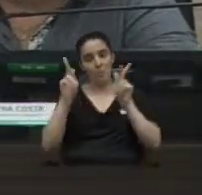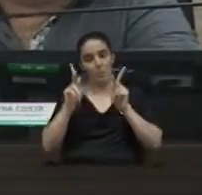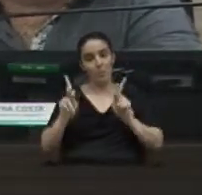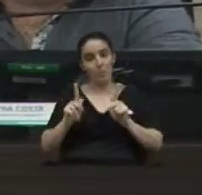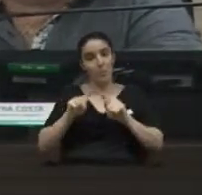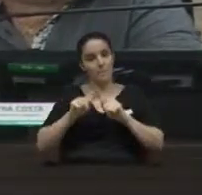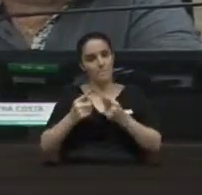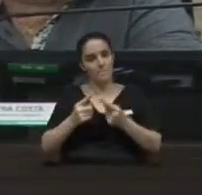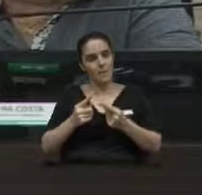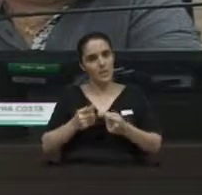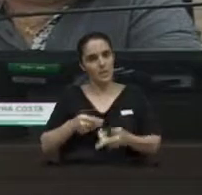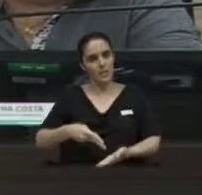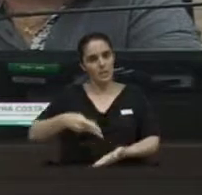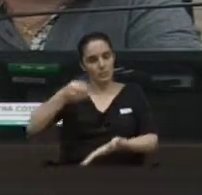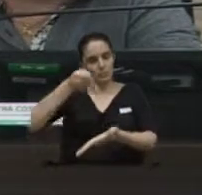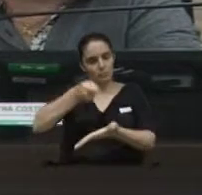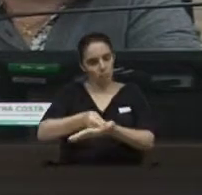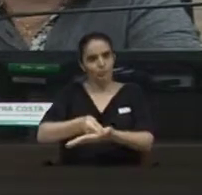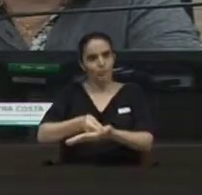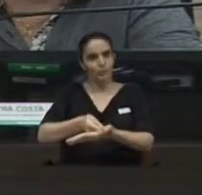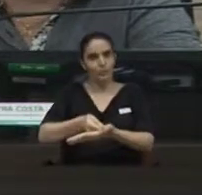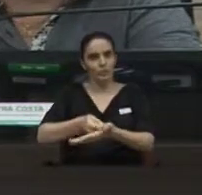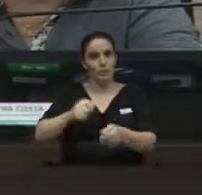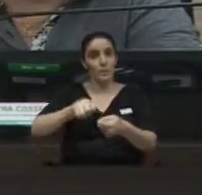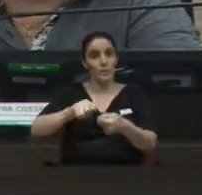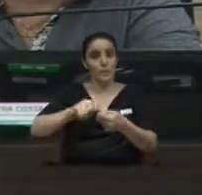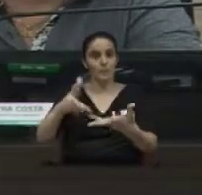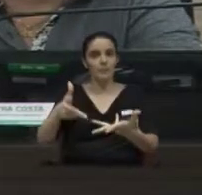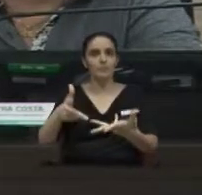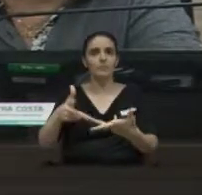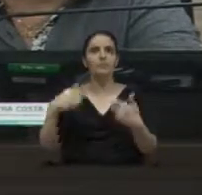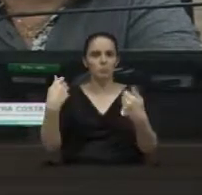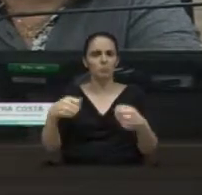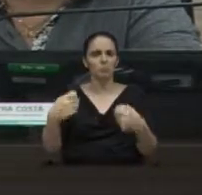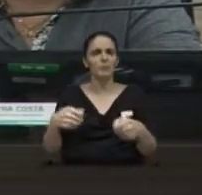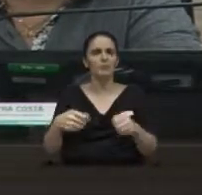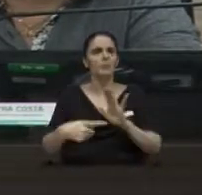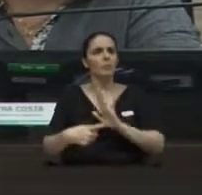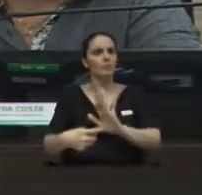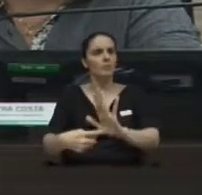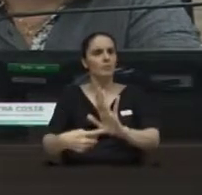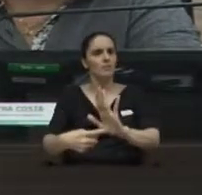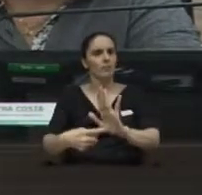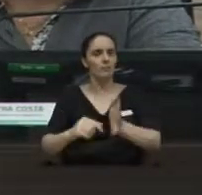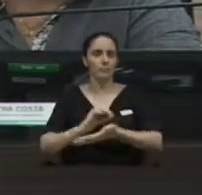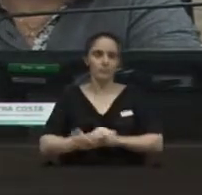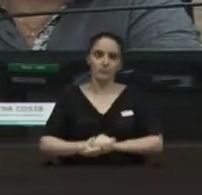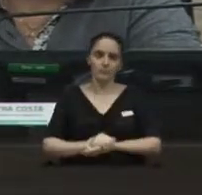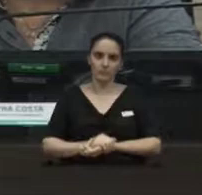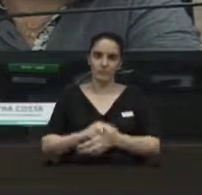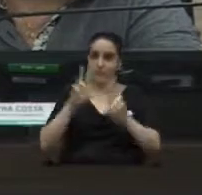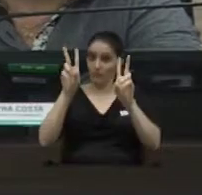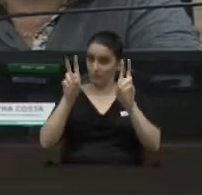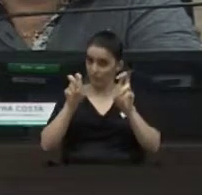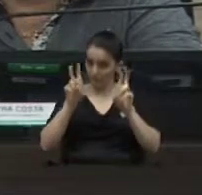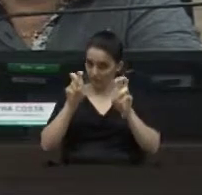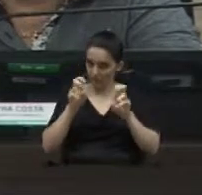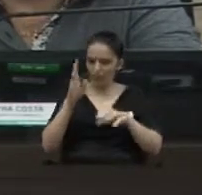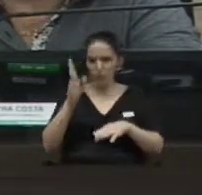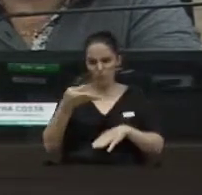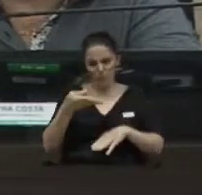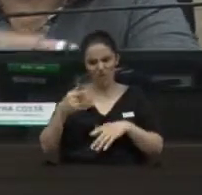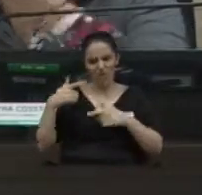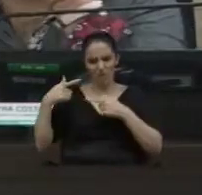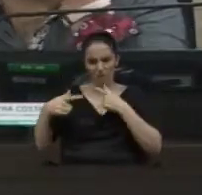nas ações. Isso que precisa a gente pontuar. Alguns assuntos aqui já haviam sido discutidos